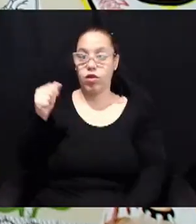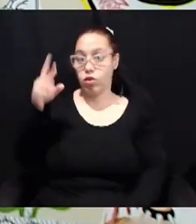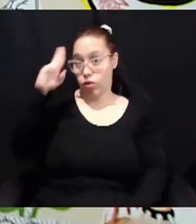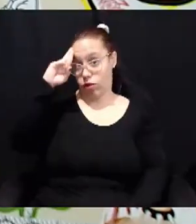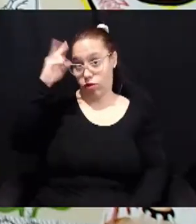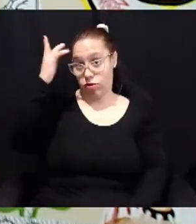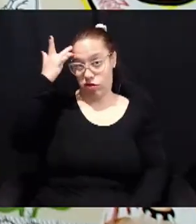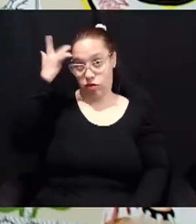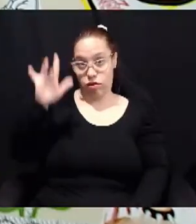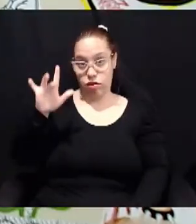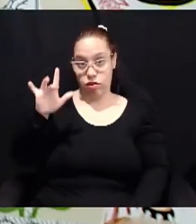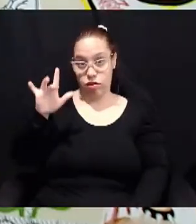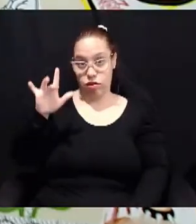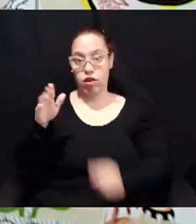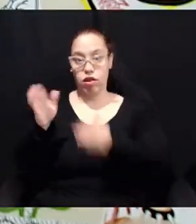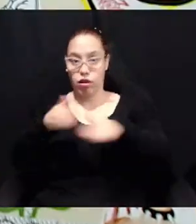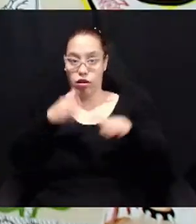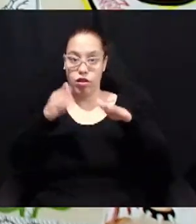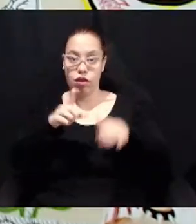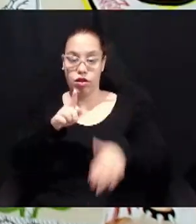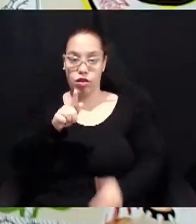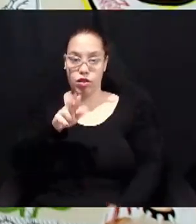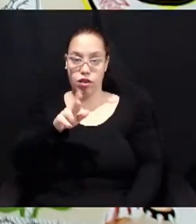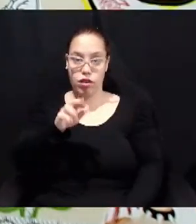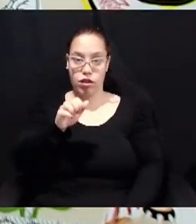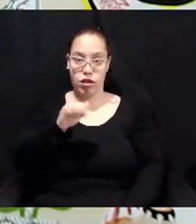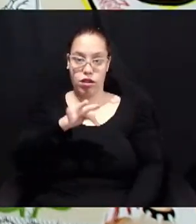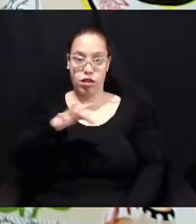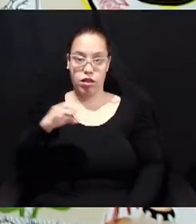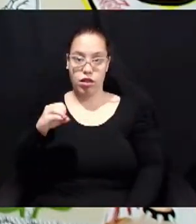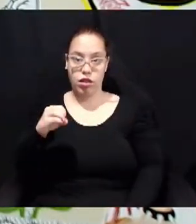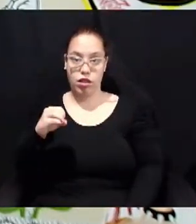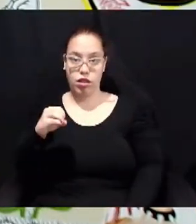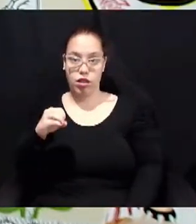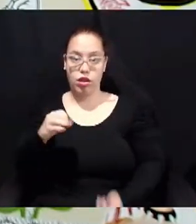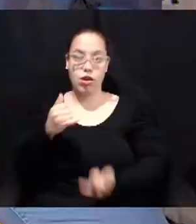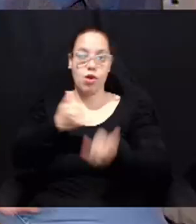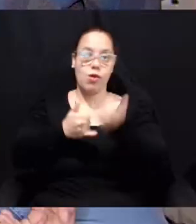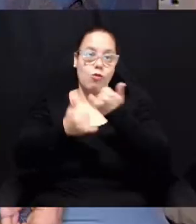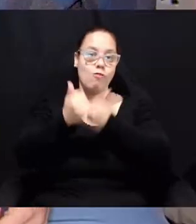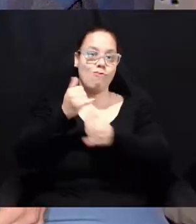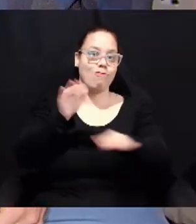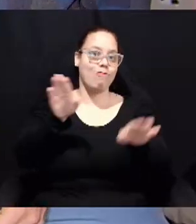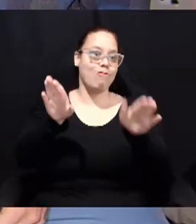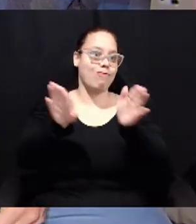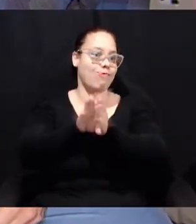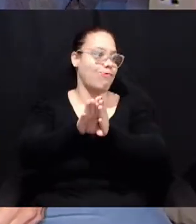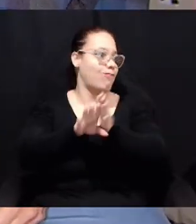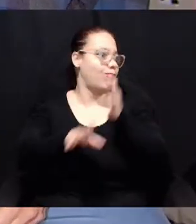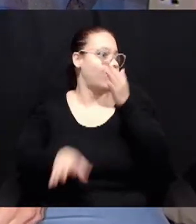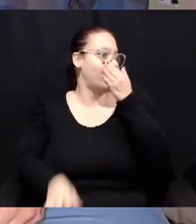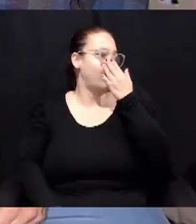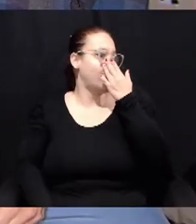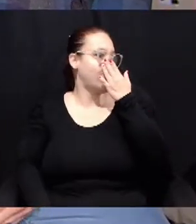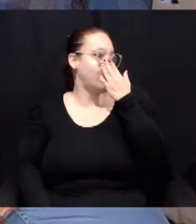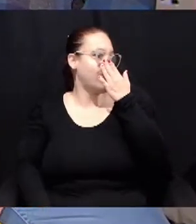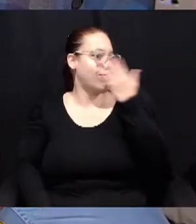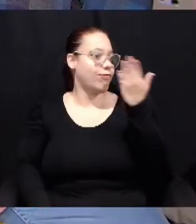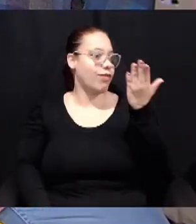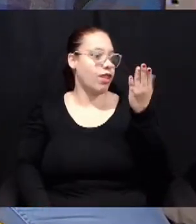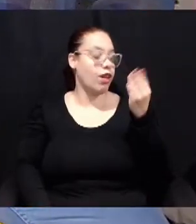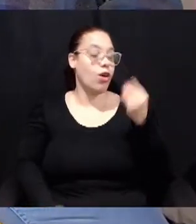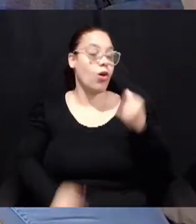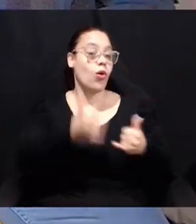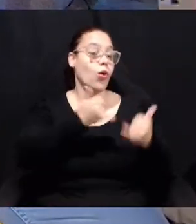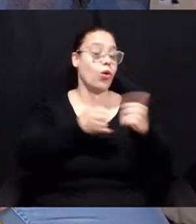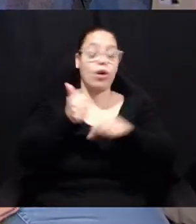design de produto e design gráfico. Então eu acabei caindo sem querer no meio do brinquedo. Sem querer? Sem querer. Caramba. Então eu basicamente aprendi uma profissão